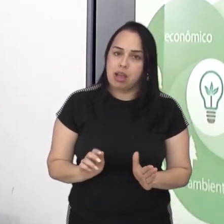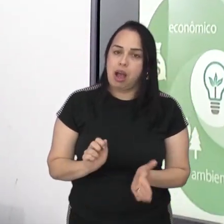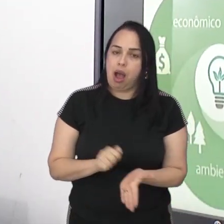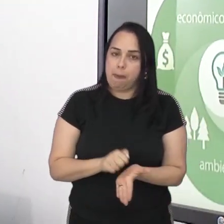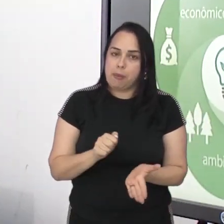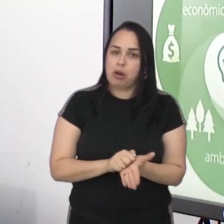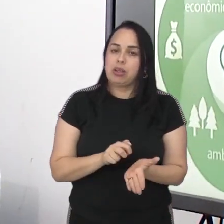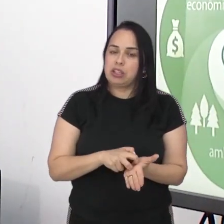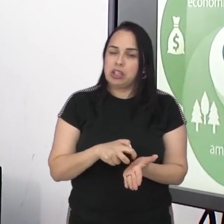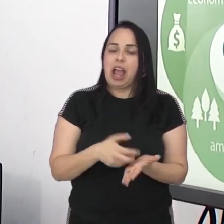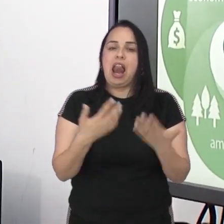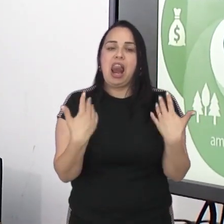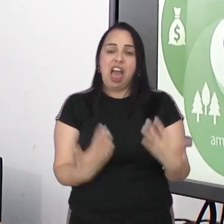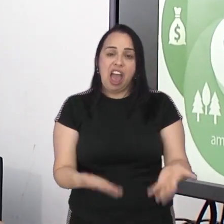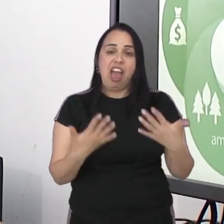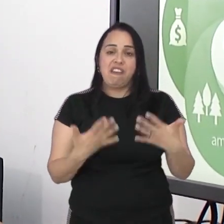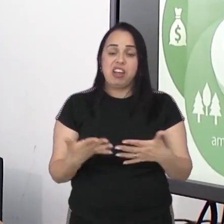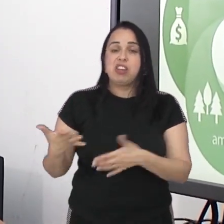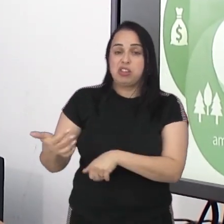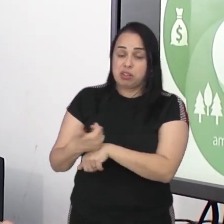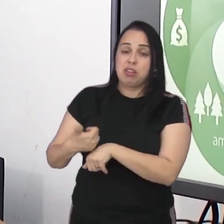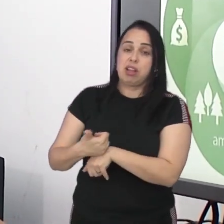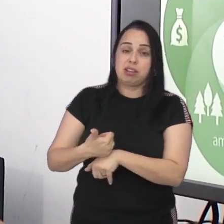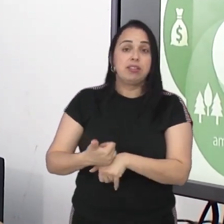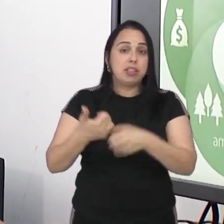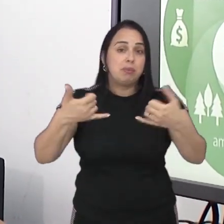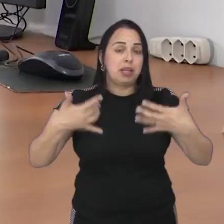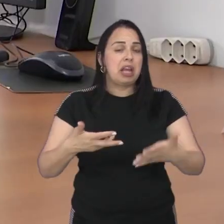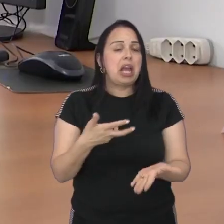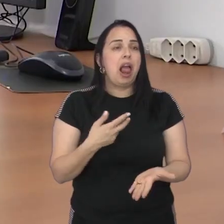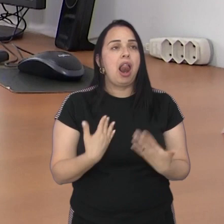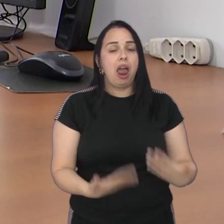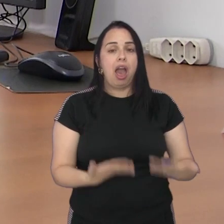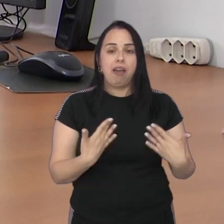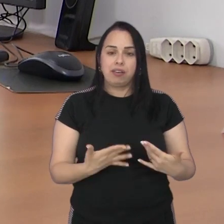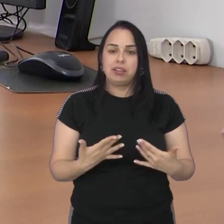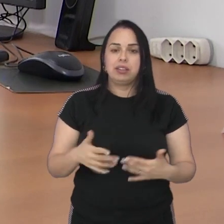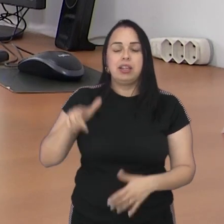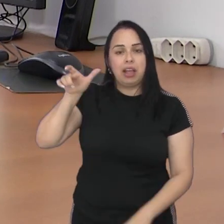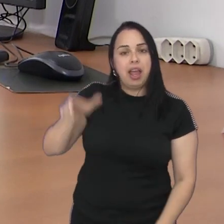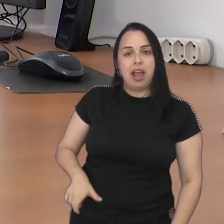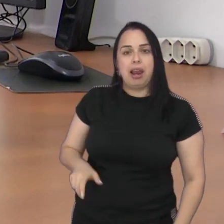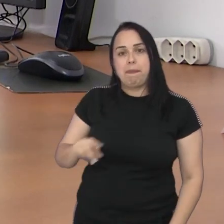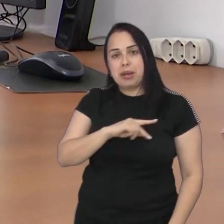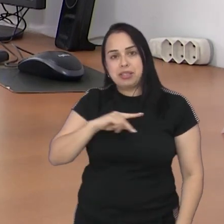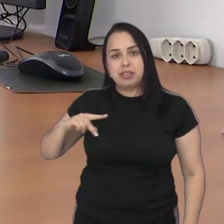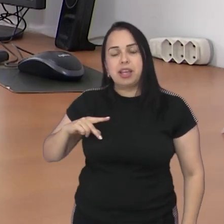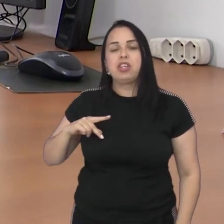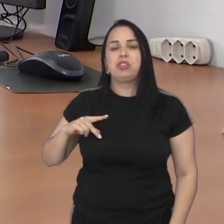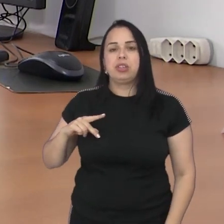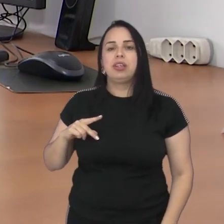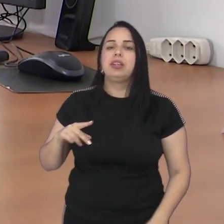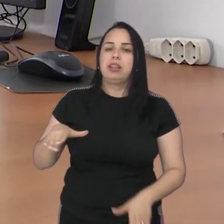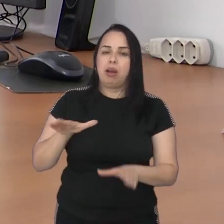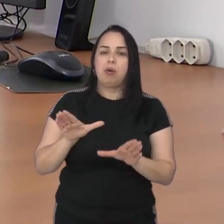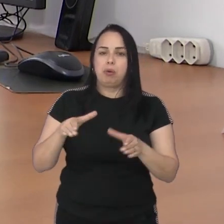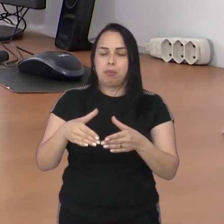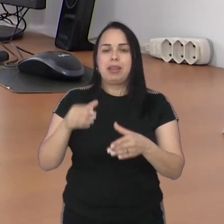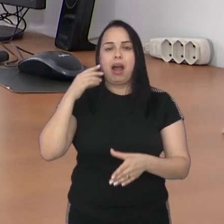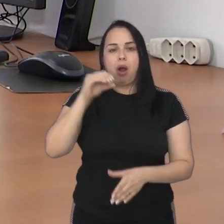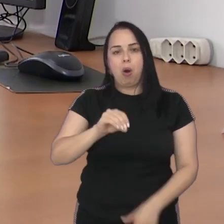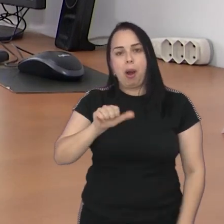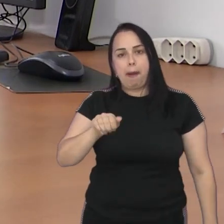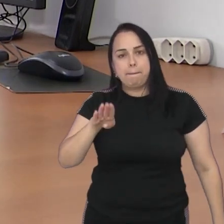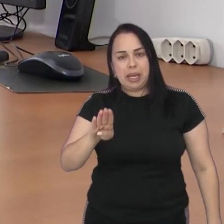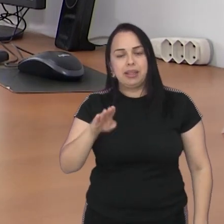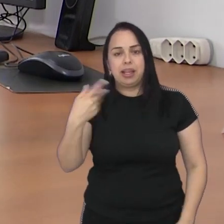a punição ainda é vista como branda pelos especialistas. A Fernanda é presidente da Comissão de Meio Ambiente da